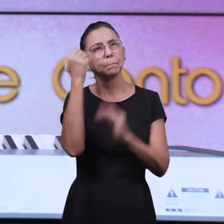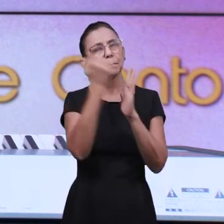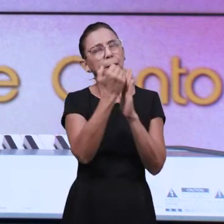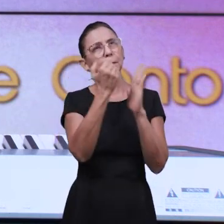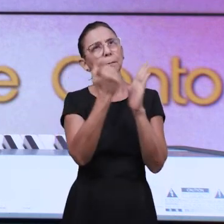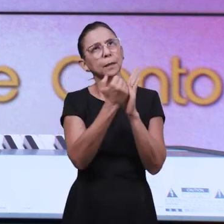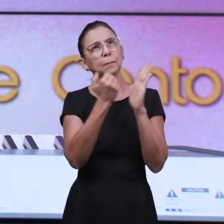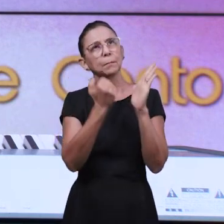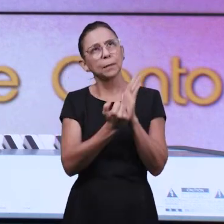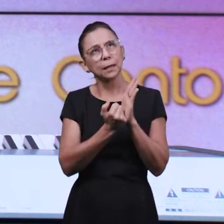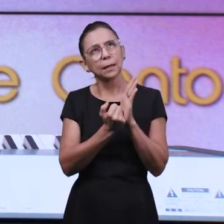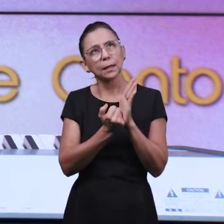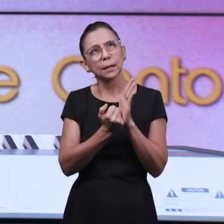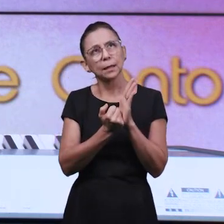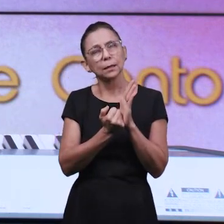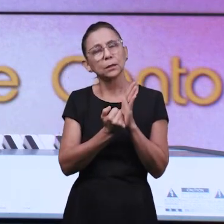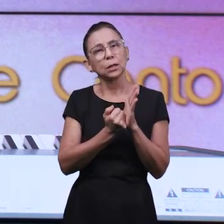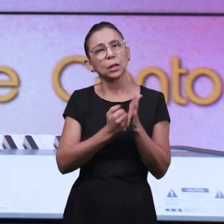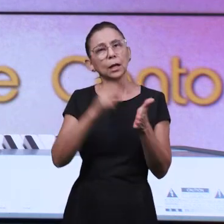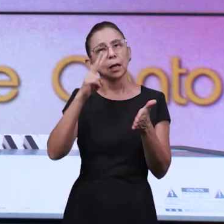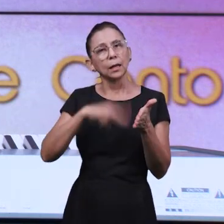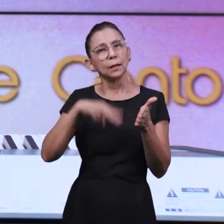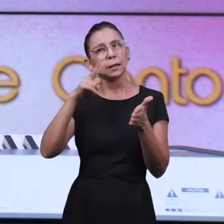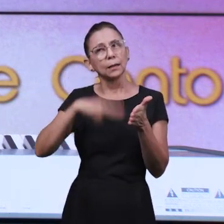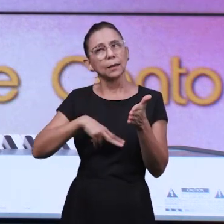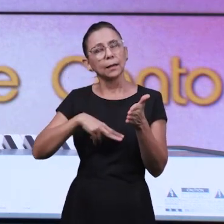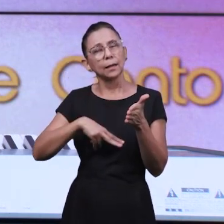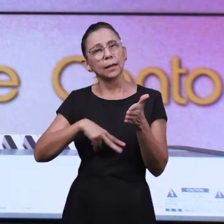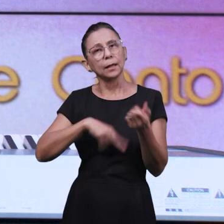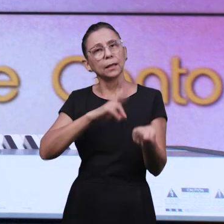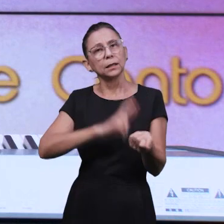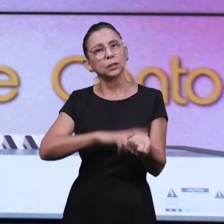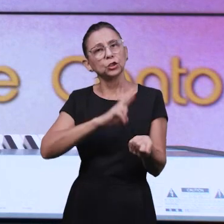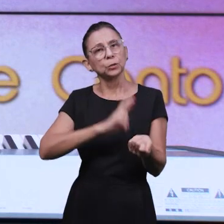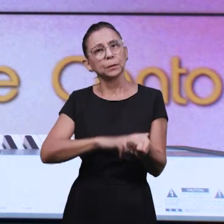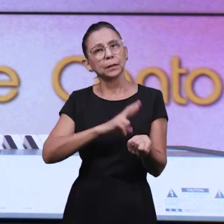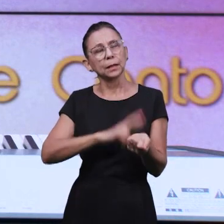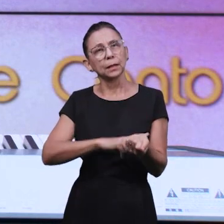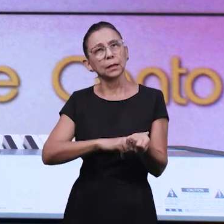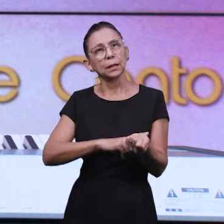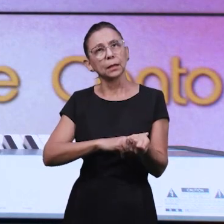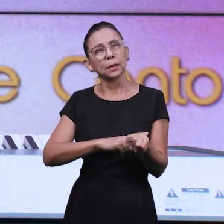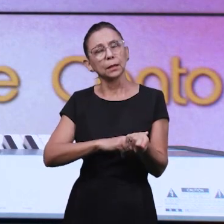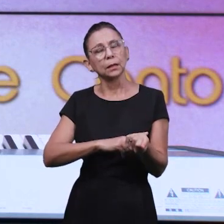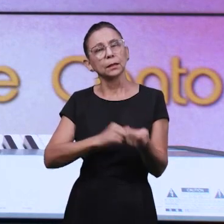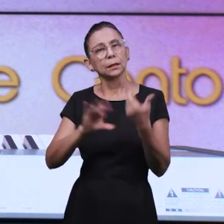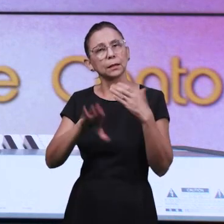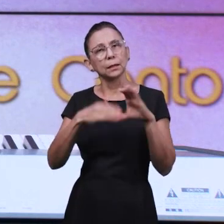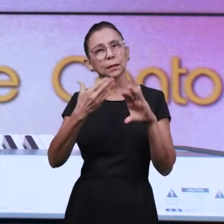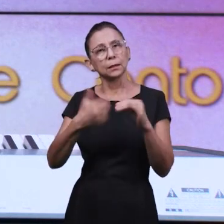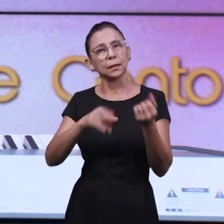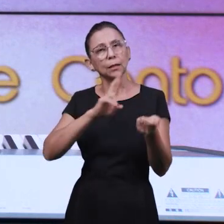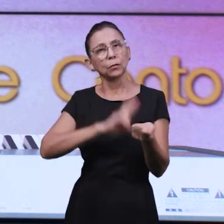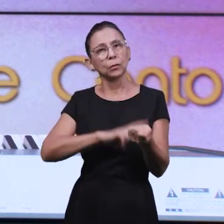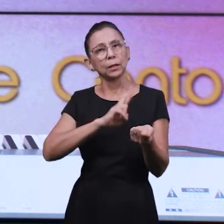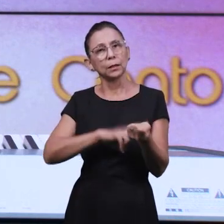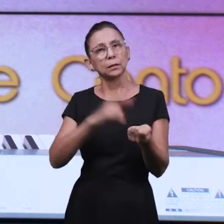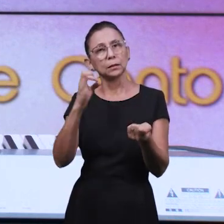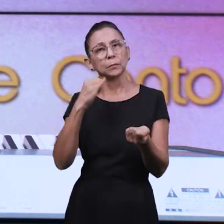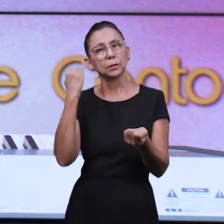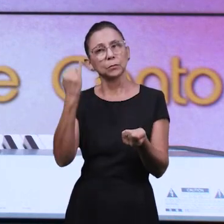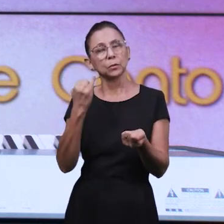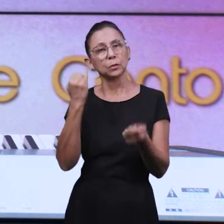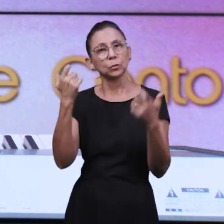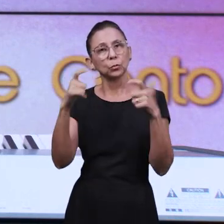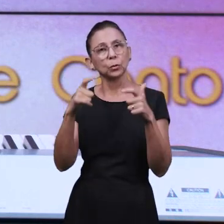passo. Então, fazer a leitura rítmica do louvor também é importante para trabalharmos os lugares onde